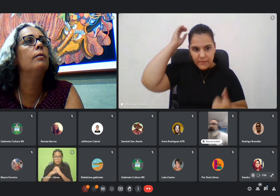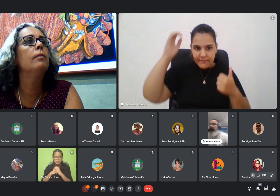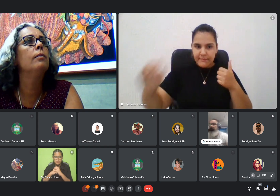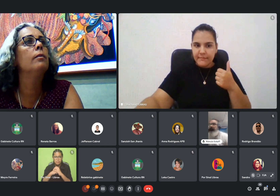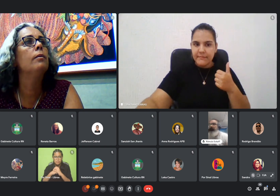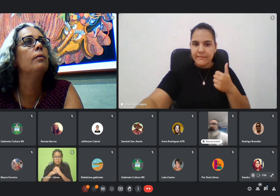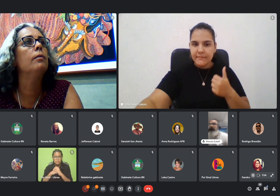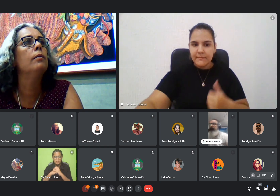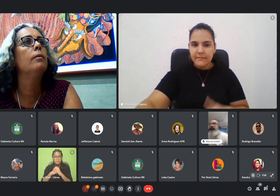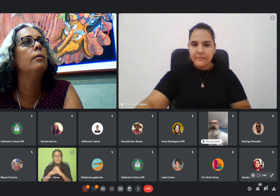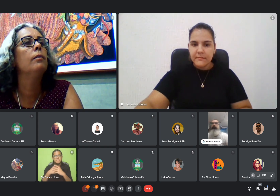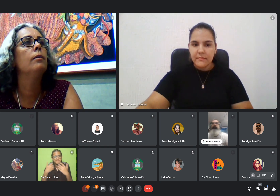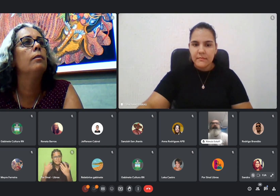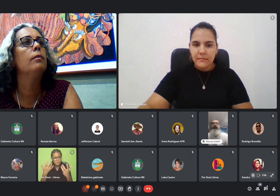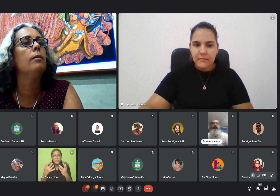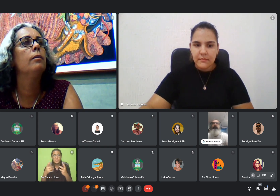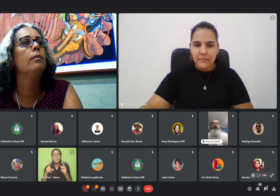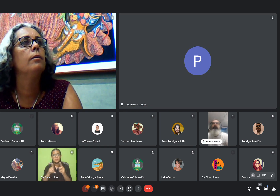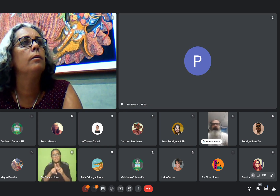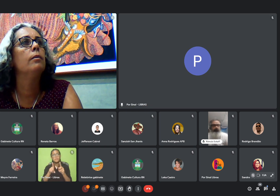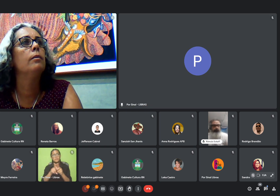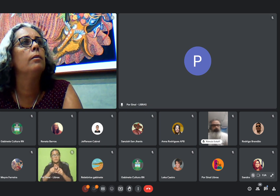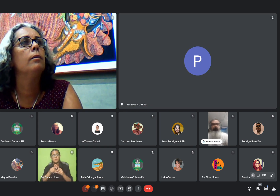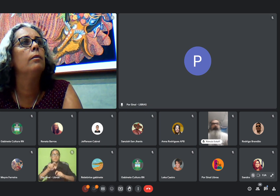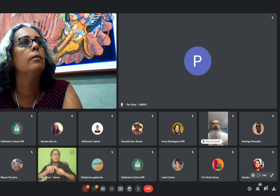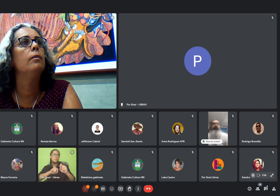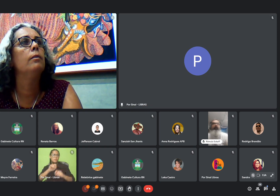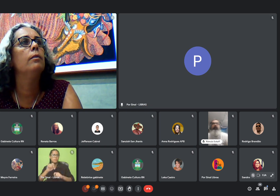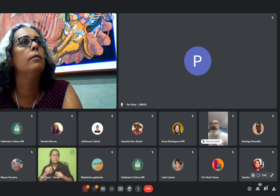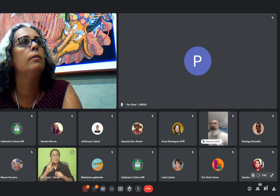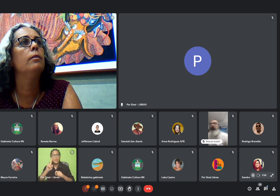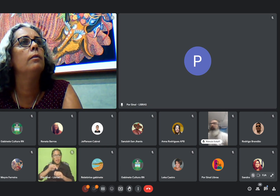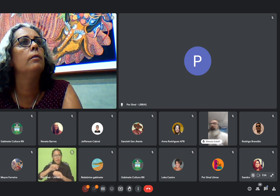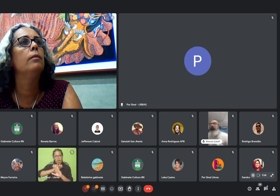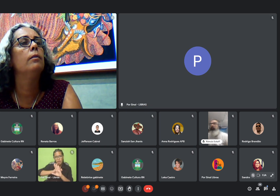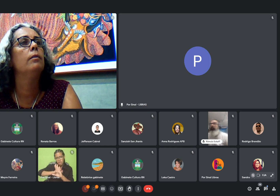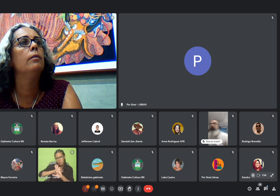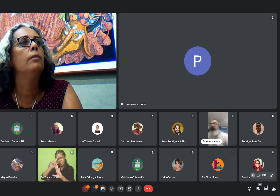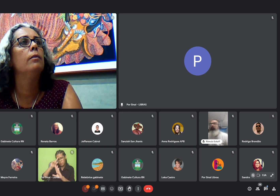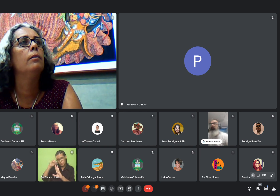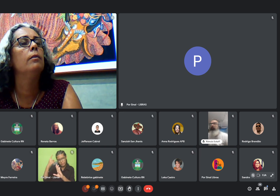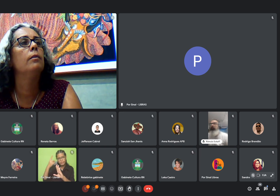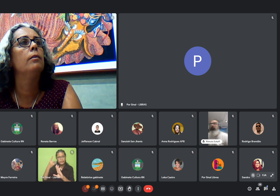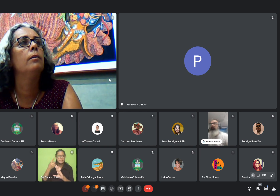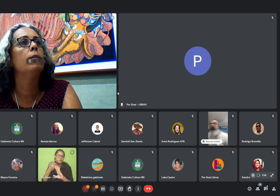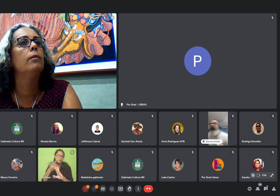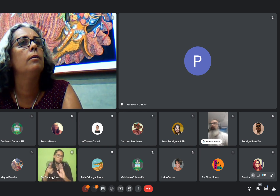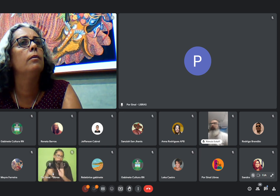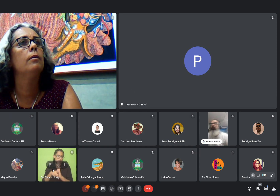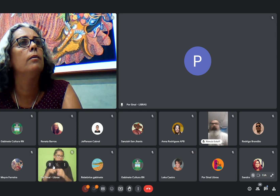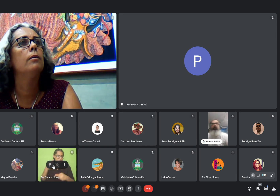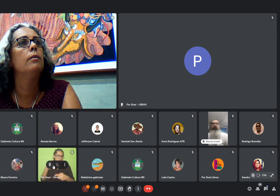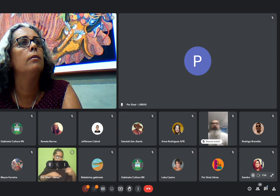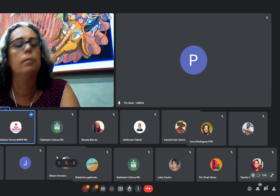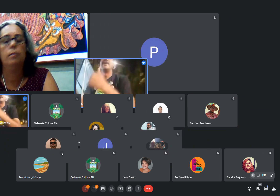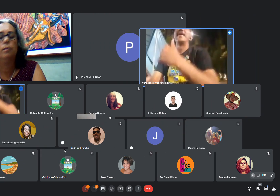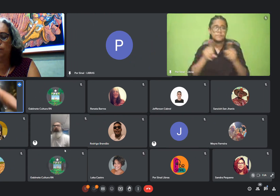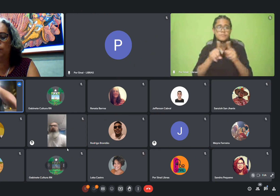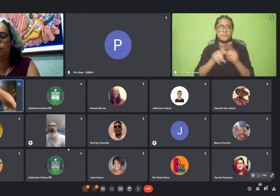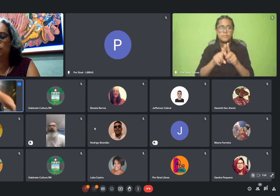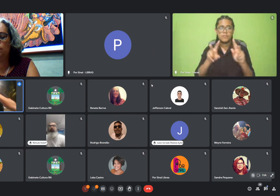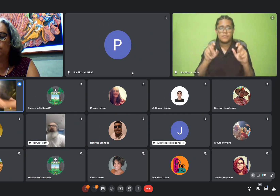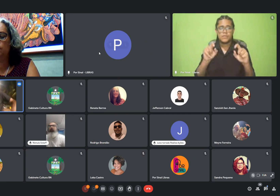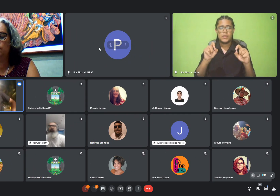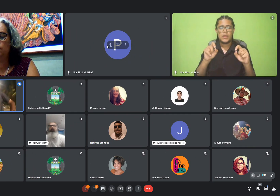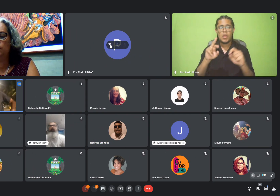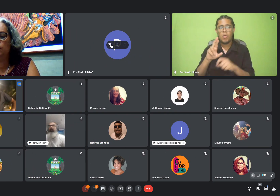possível ruologia de formação política, mas também essa questão do Rômulo, se o Rômulo puder